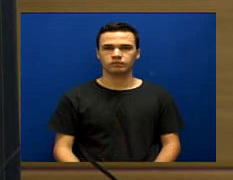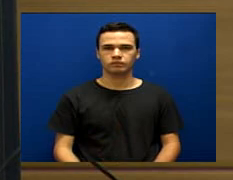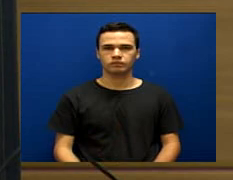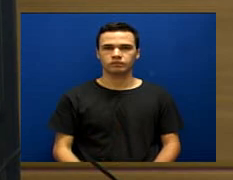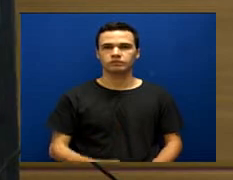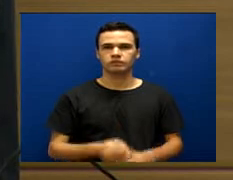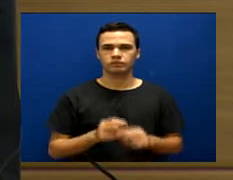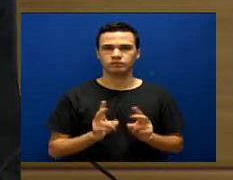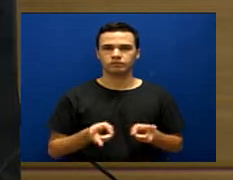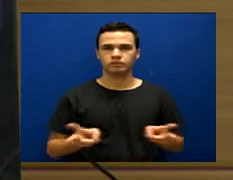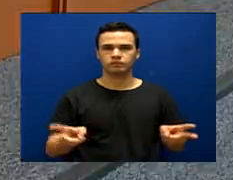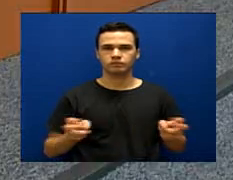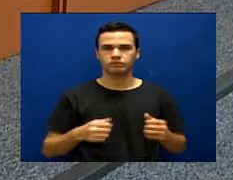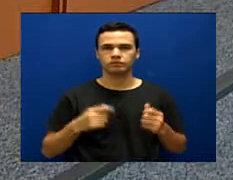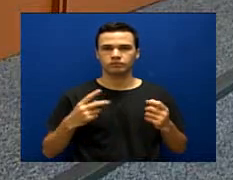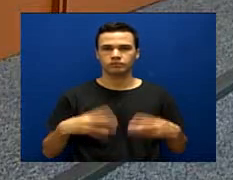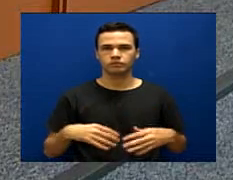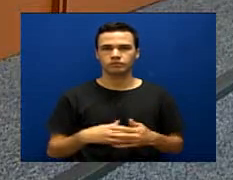Pode continuar, Gessé.